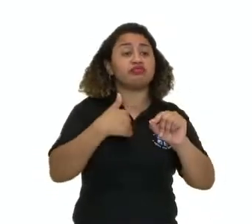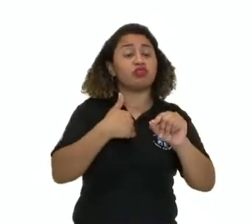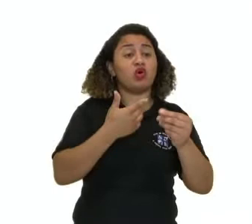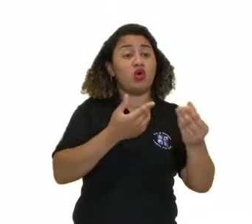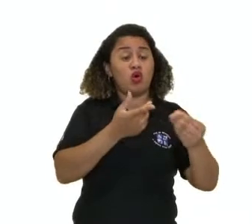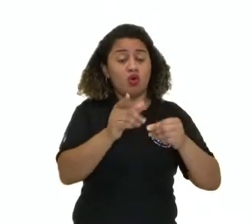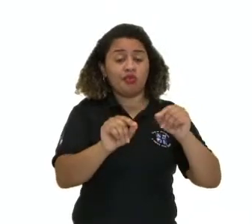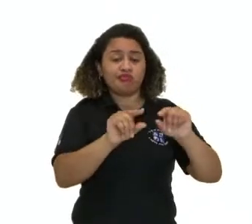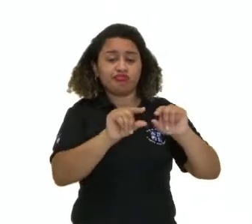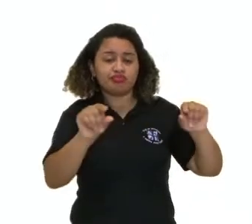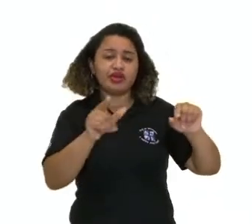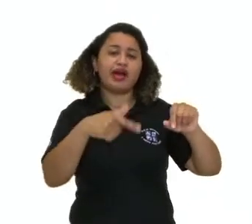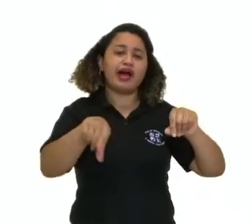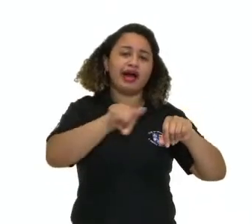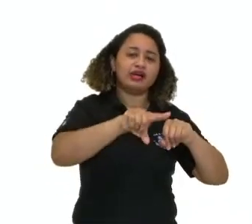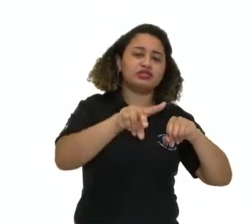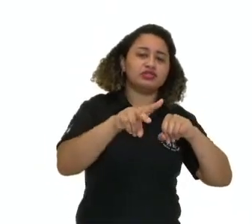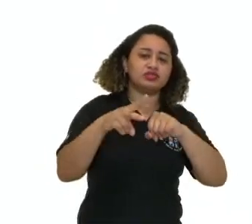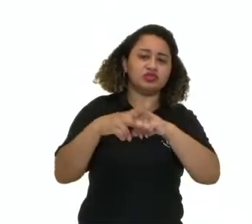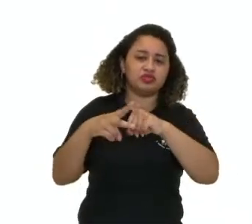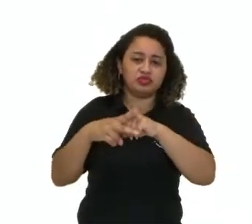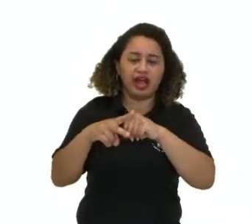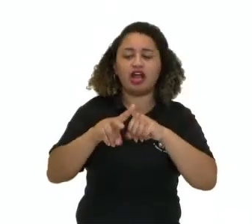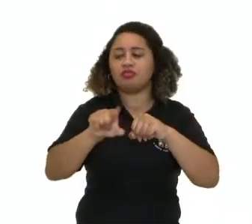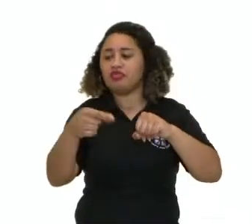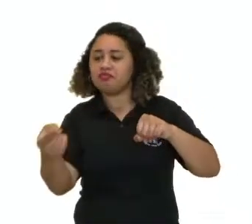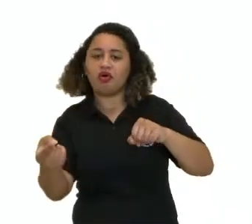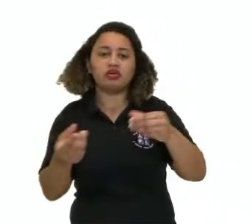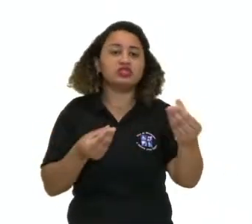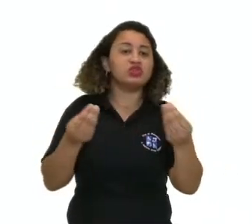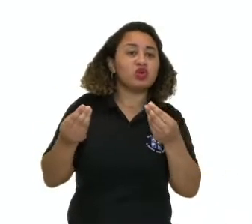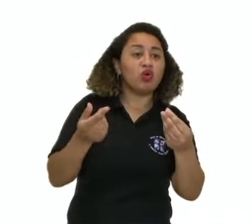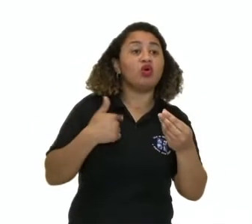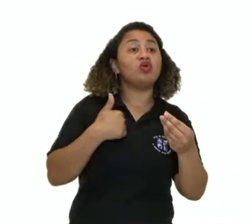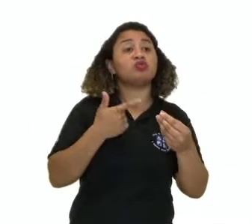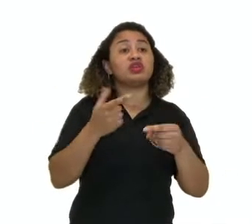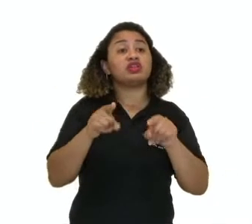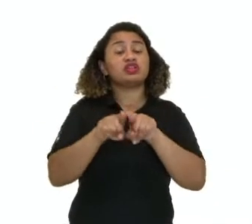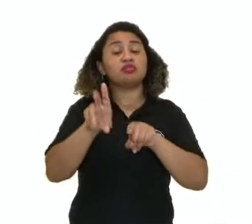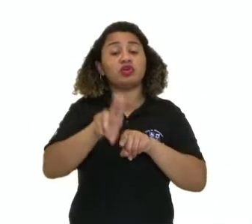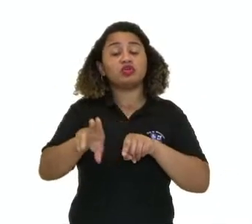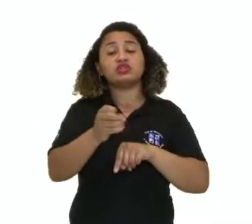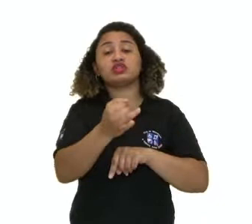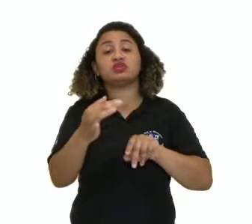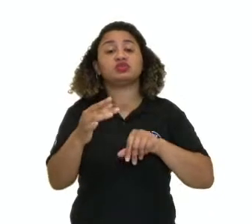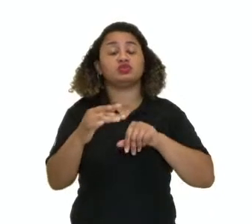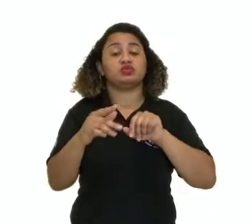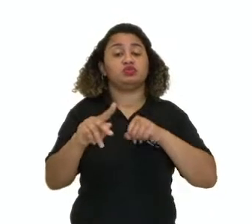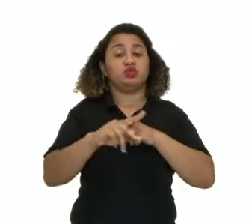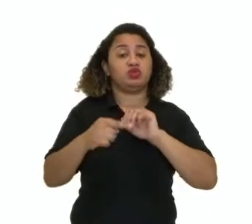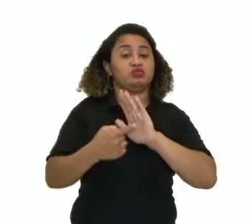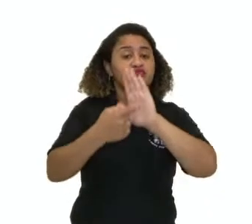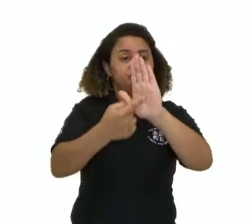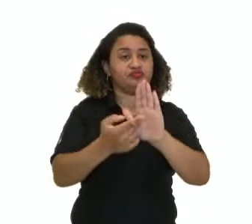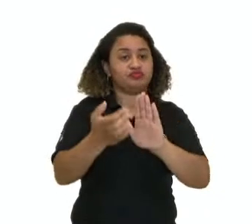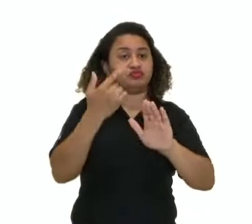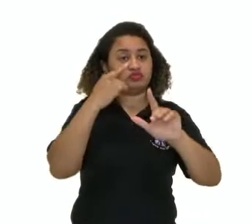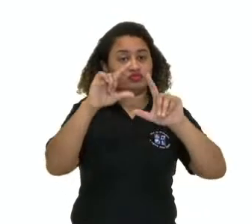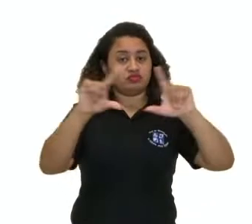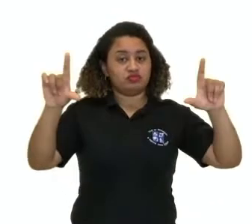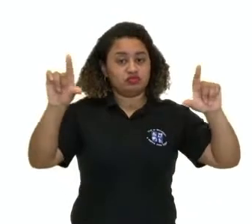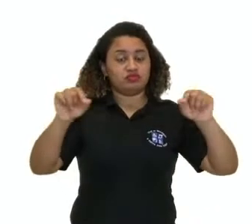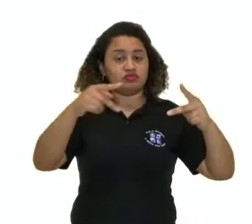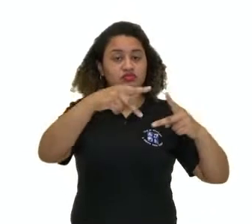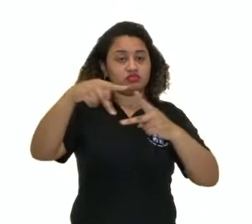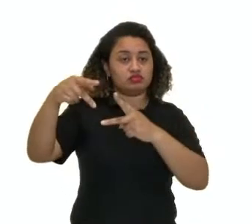da próclise, ênclise e mesóclise, e reconhecer o uso de alguns pronomes demonstrativos. Vamos ler a tirinha?